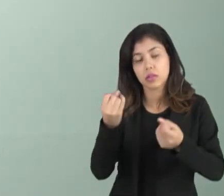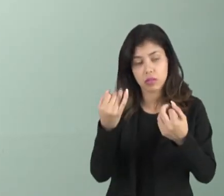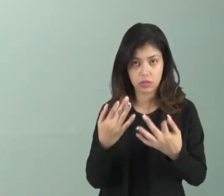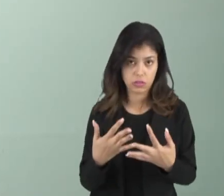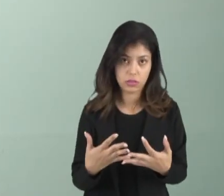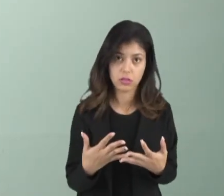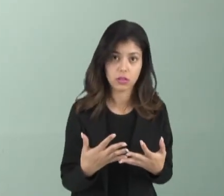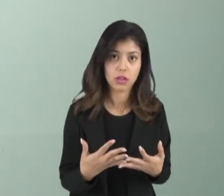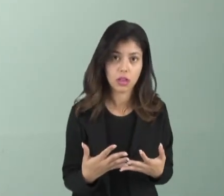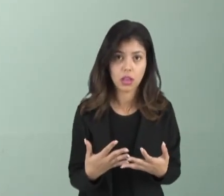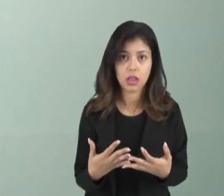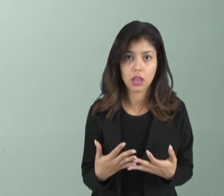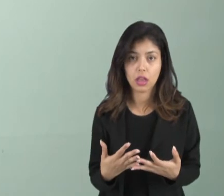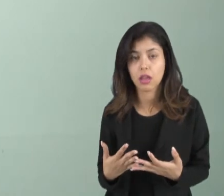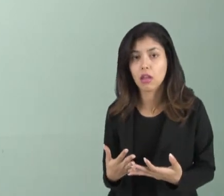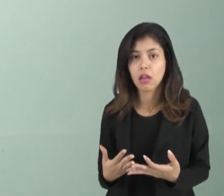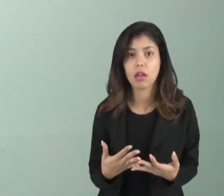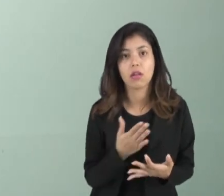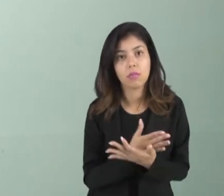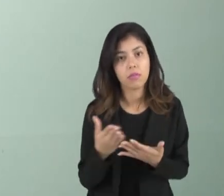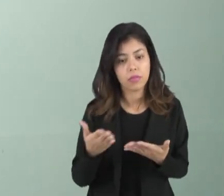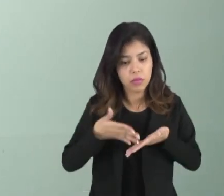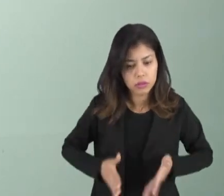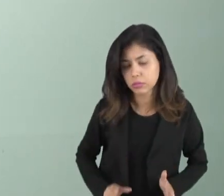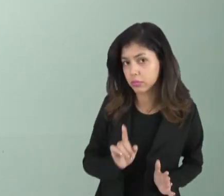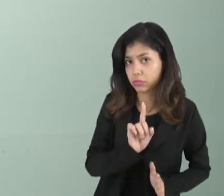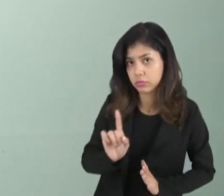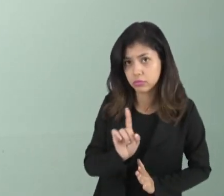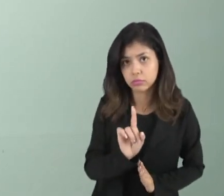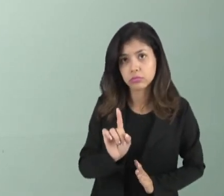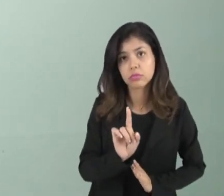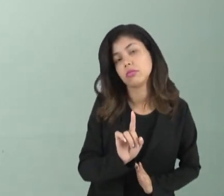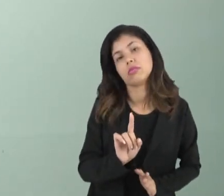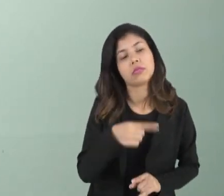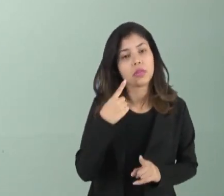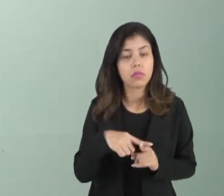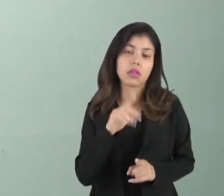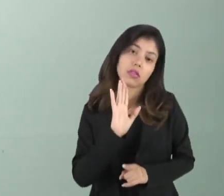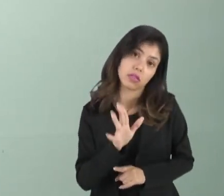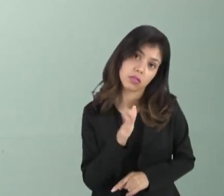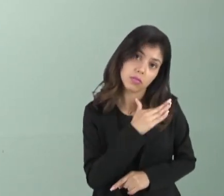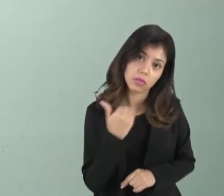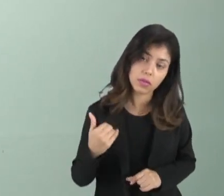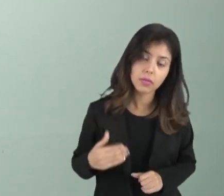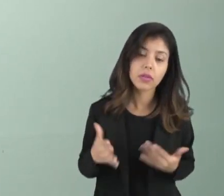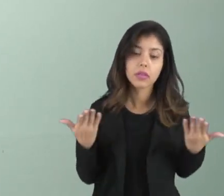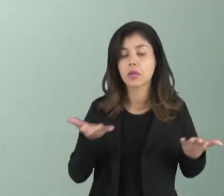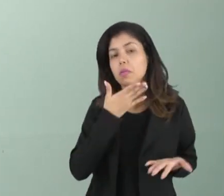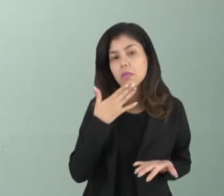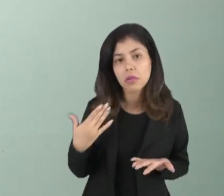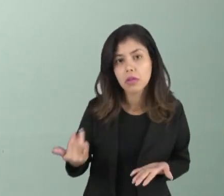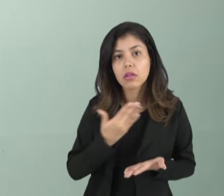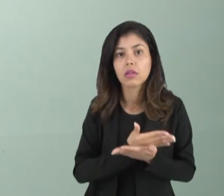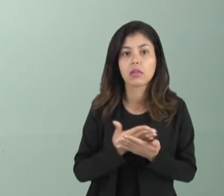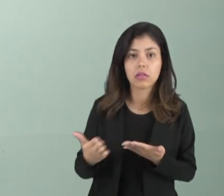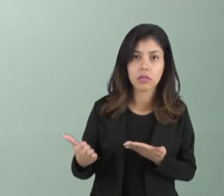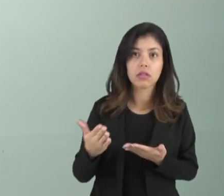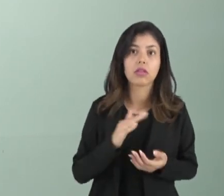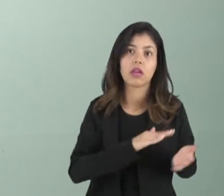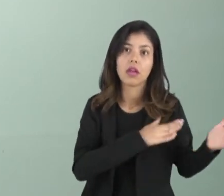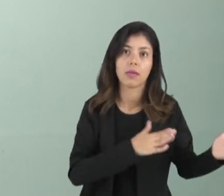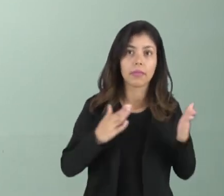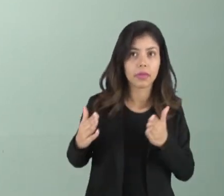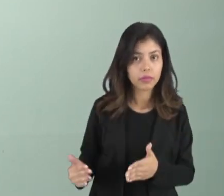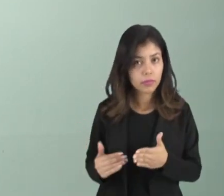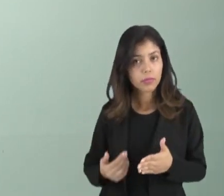ali começar contando a história dele pela parte do nascimento, né? Porque ele já tinha morrido, então ele preferiu iniciar contando a partir